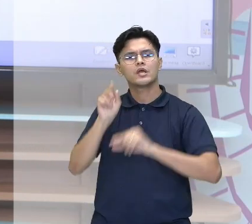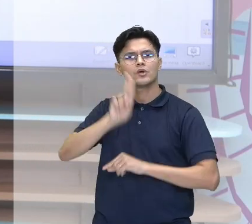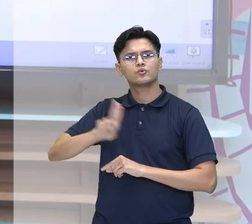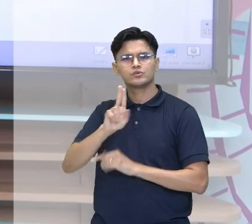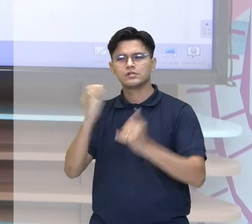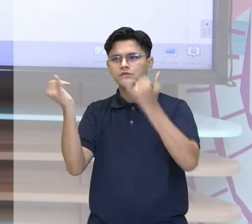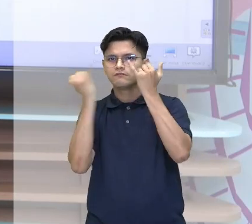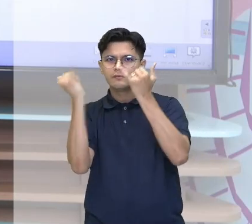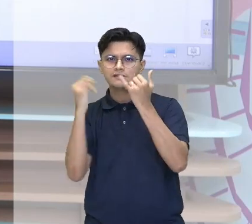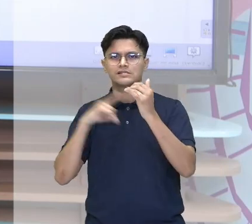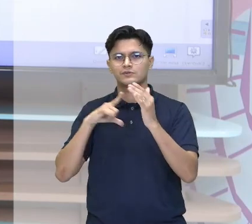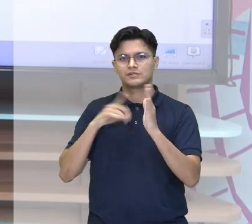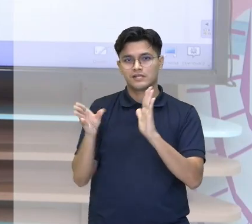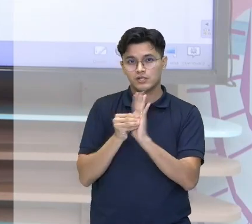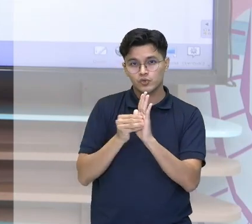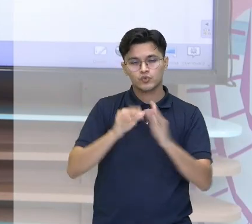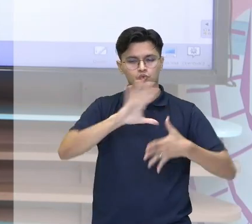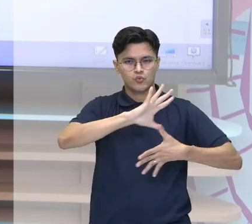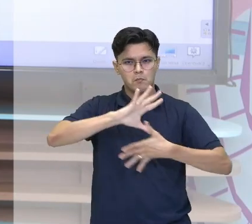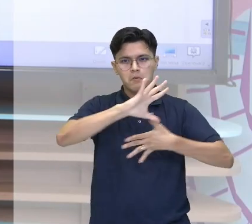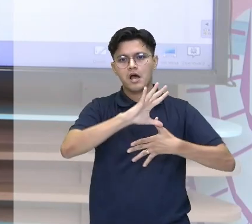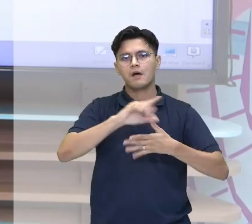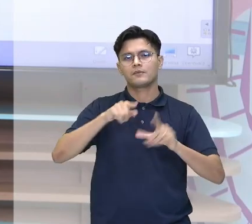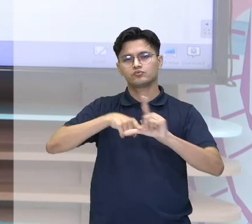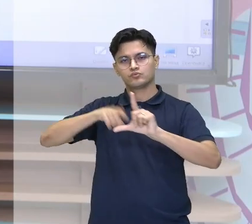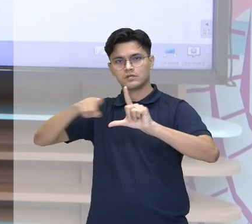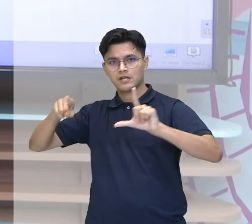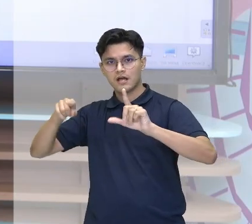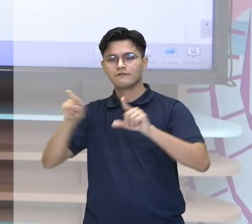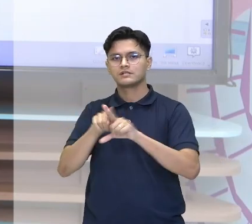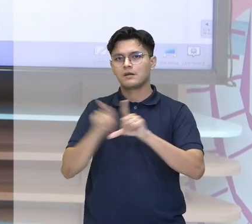partir dos mapas, dos infográficos e também dos